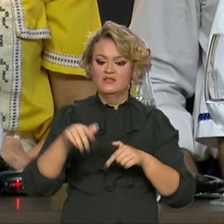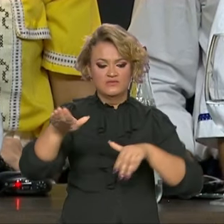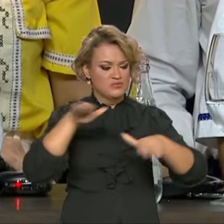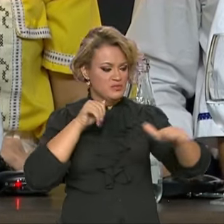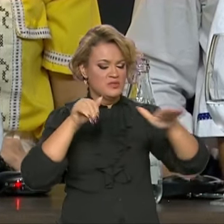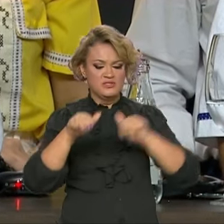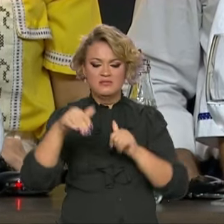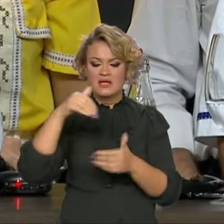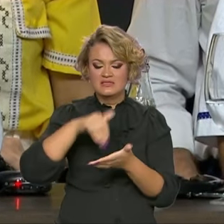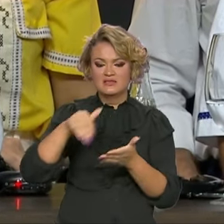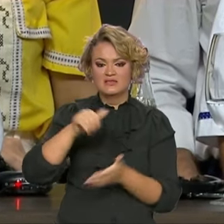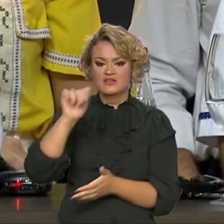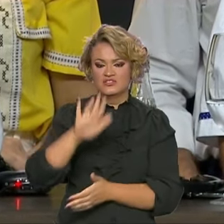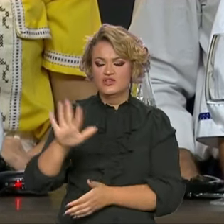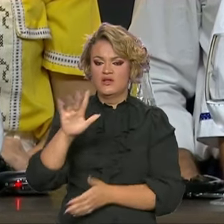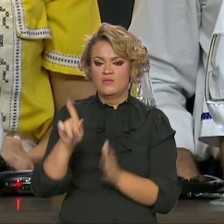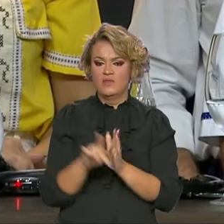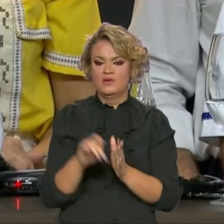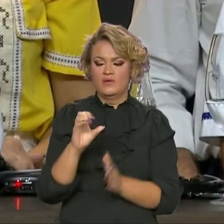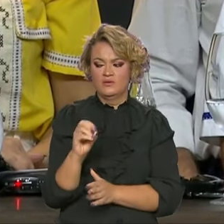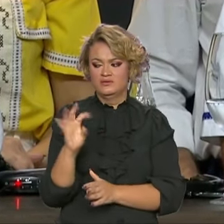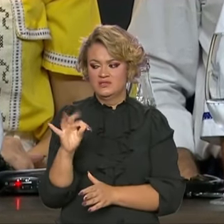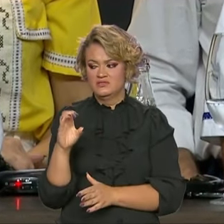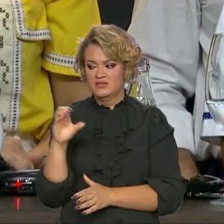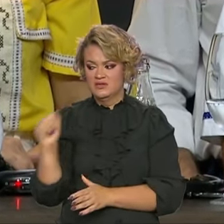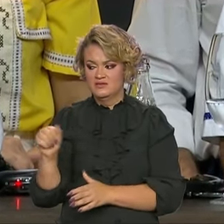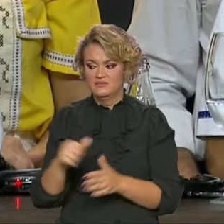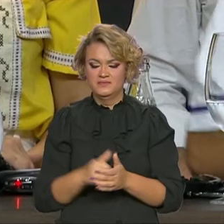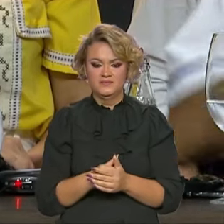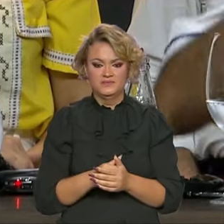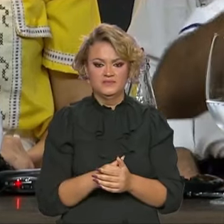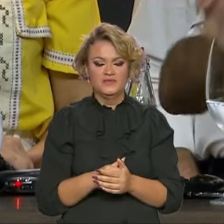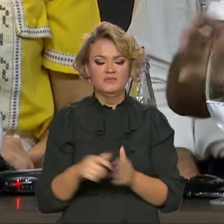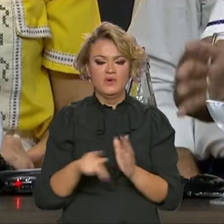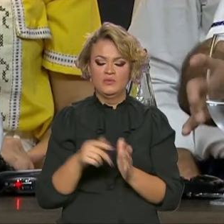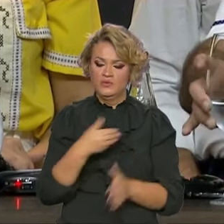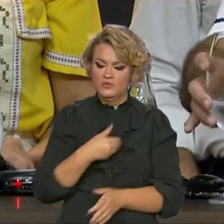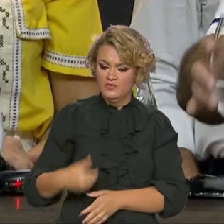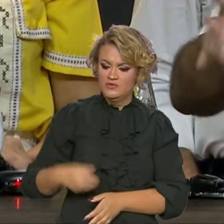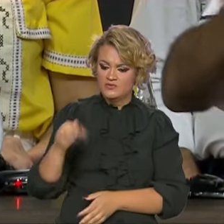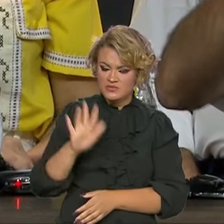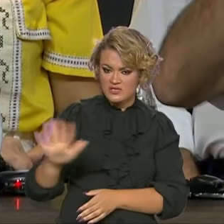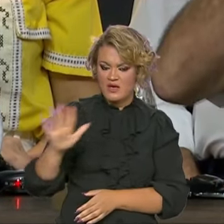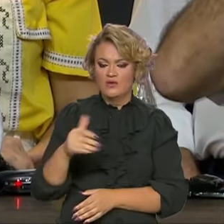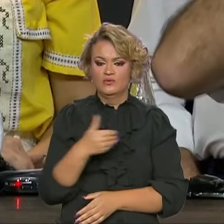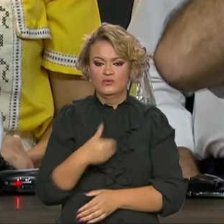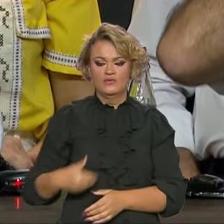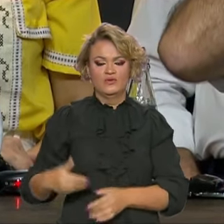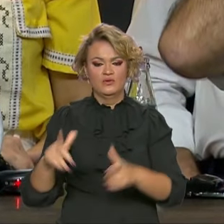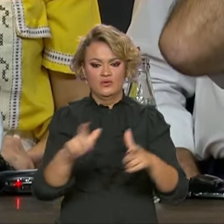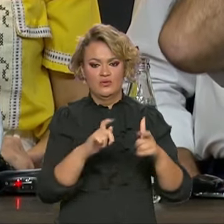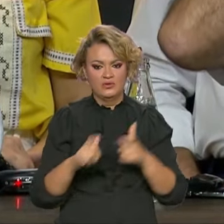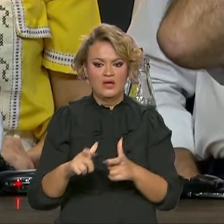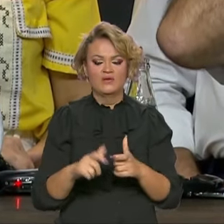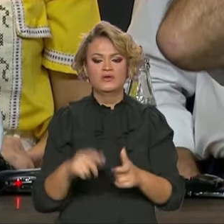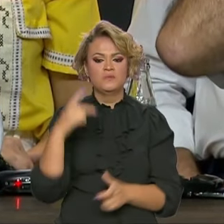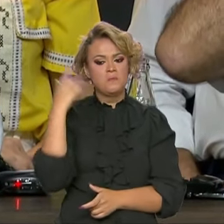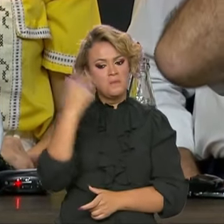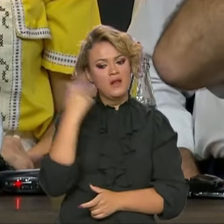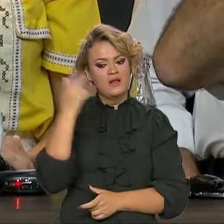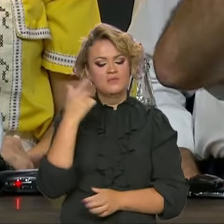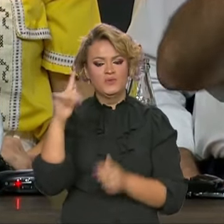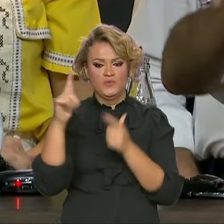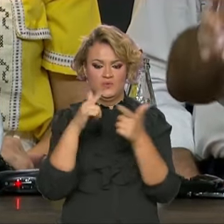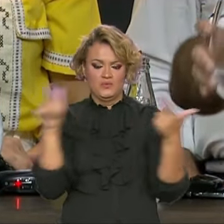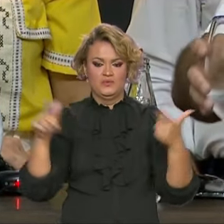a secretária-geral da OTCA, representante dos movimentos sociais, dos governos locais e dos parlamentos dos